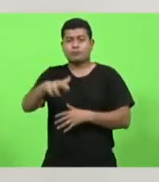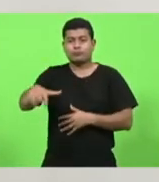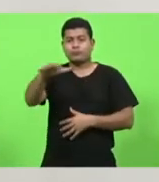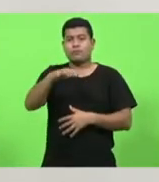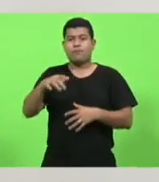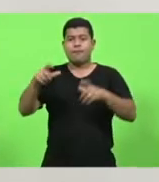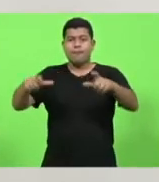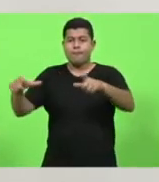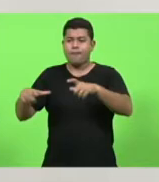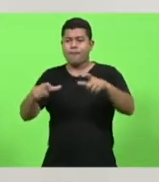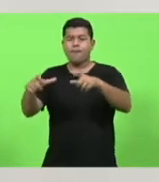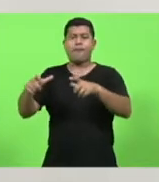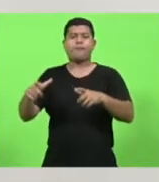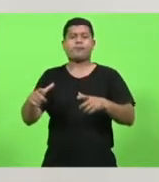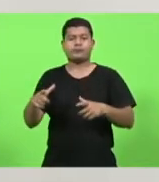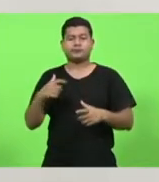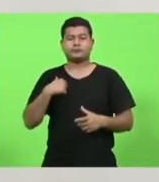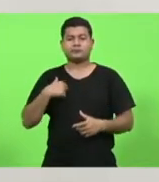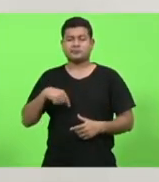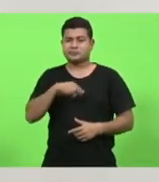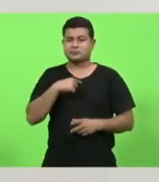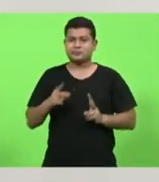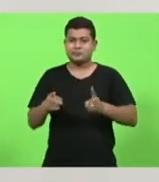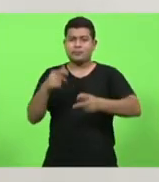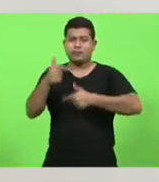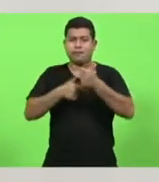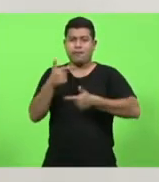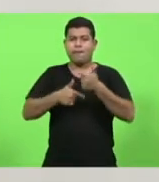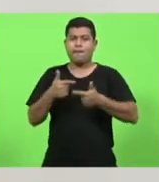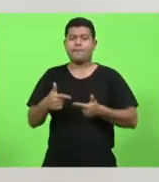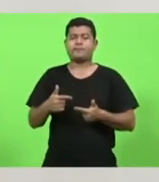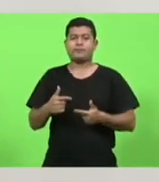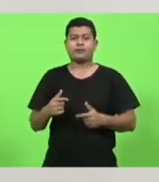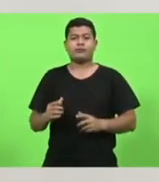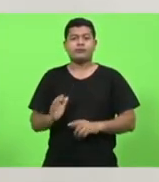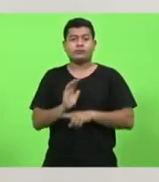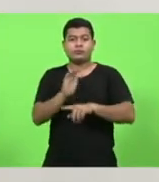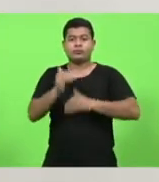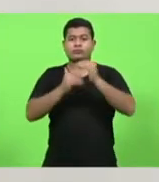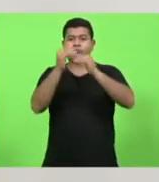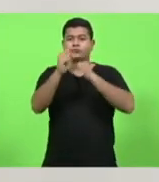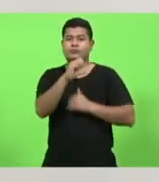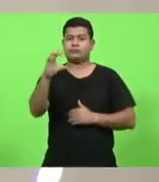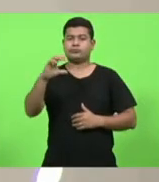segue trabalhando para construir a Santa Catarina que a gente merece. Muito obrigado, senhor presidente.